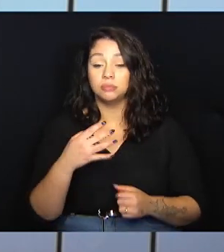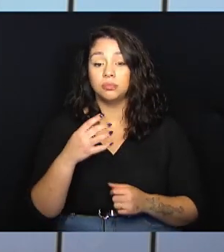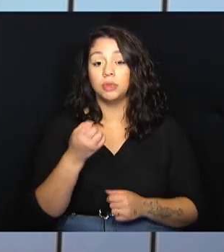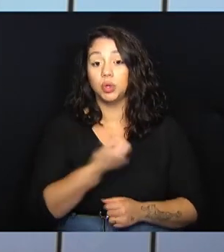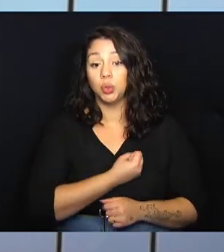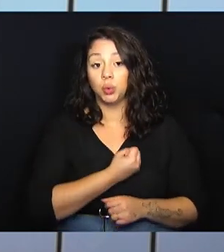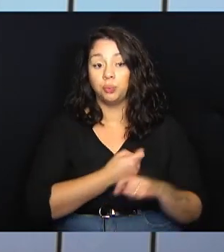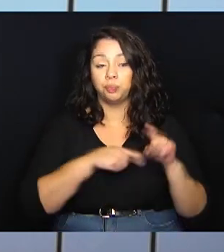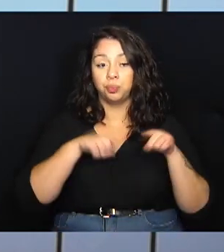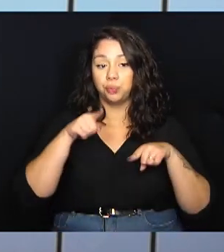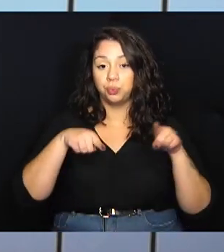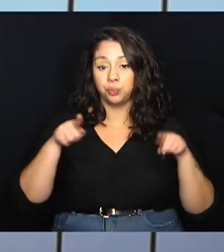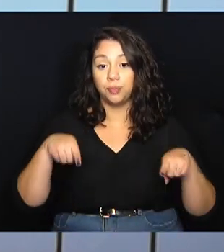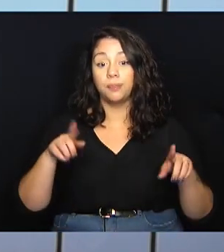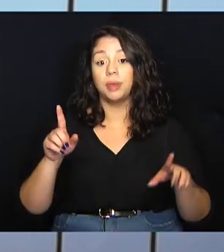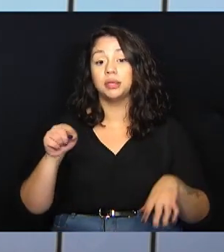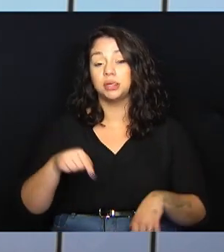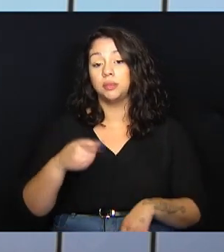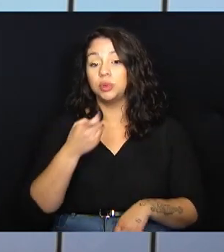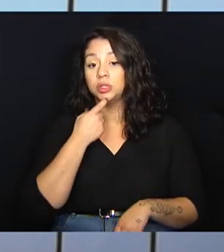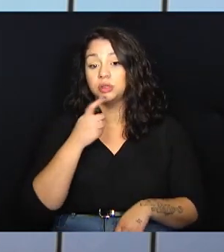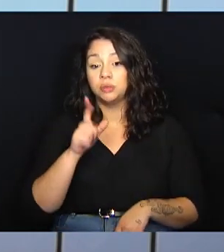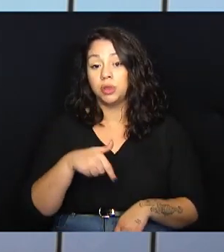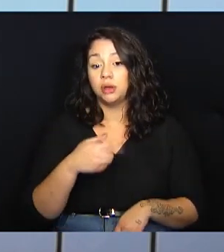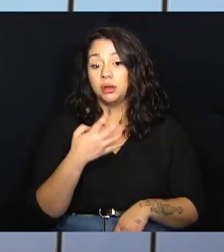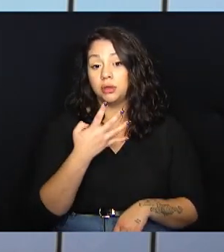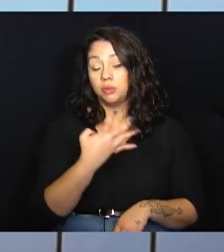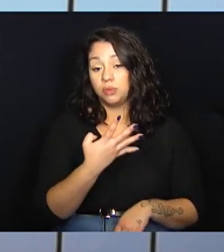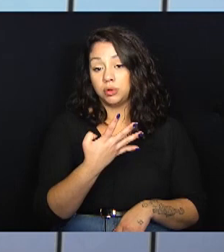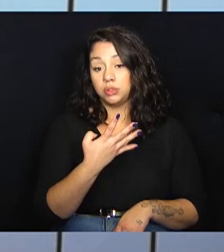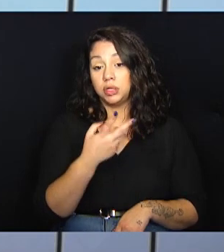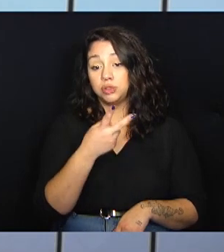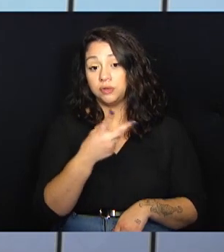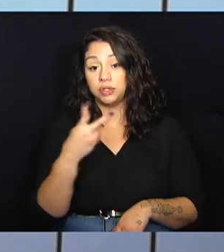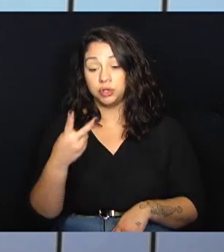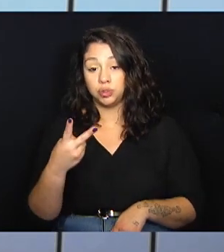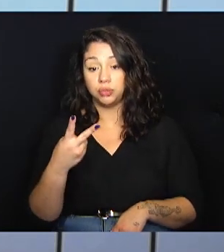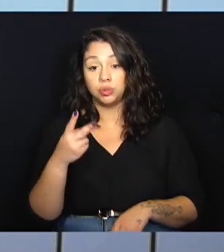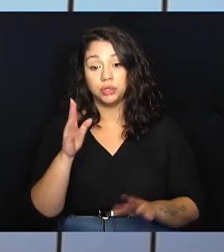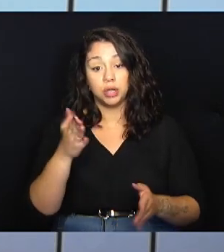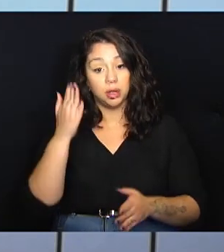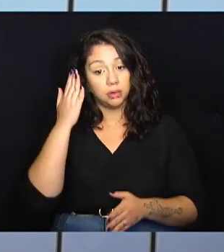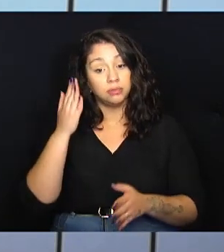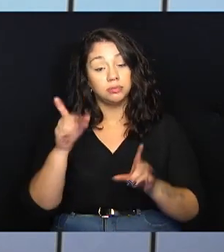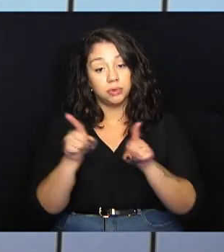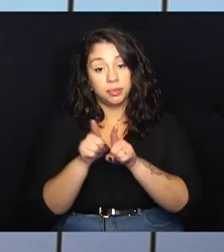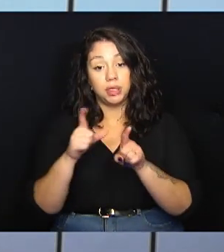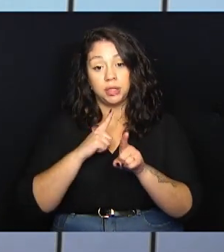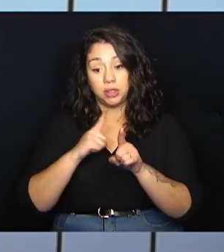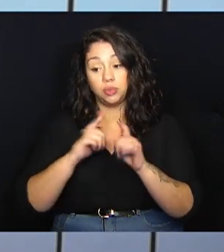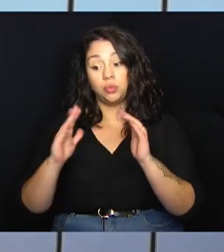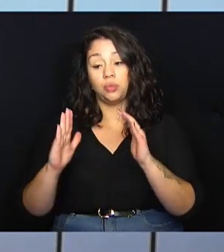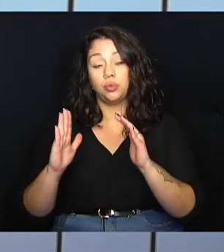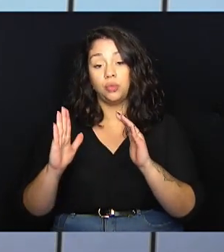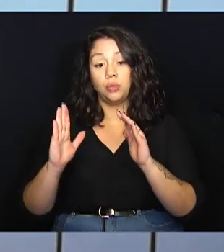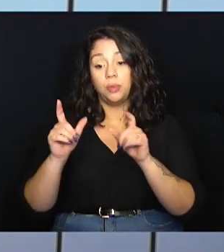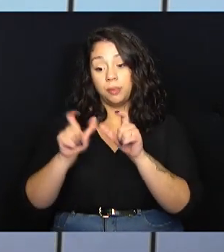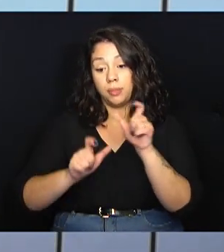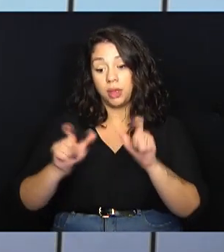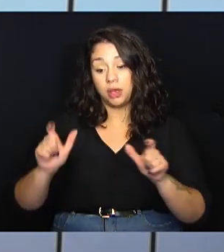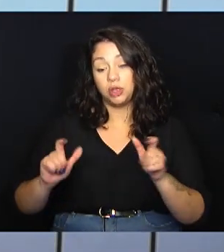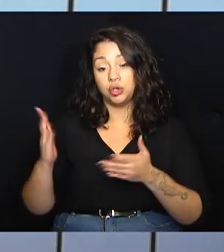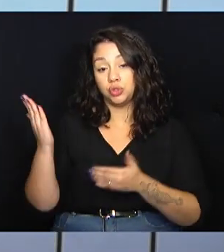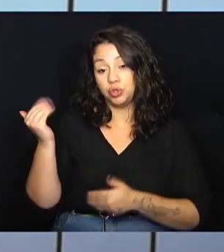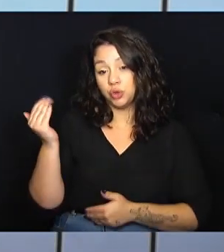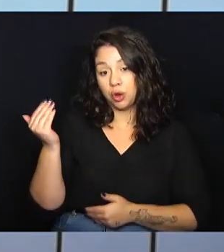capacidade do município é 422, considerando as repúblicas, né? Sim. Em acolhimento familiar, a